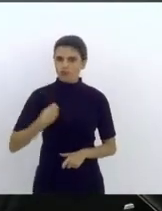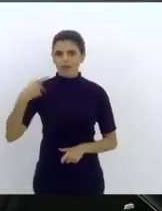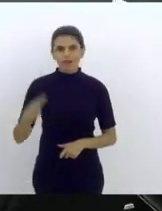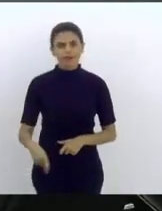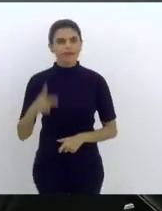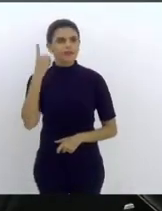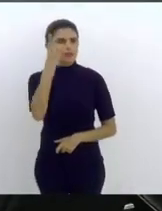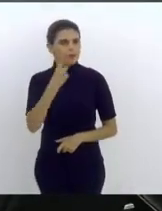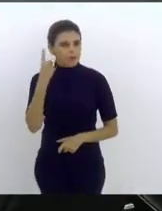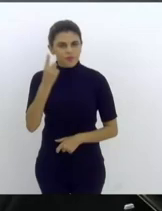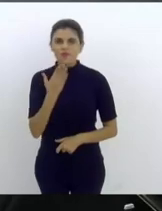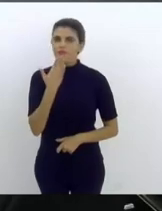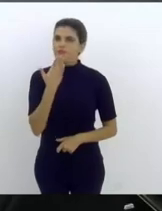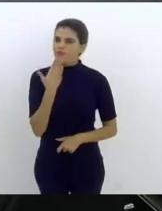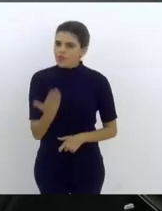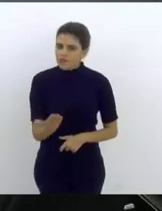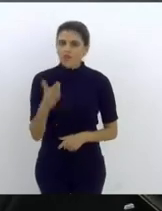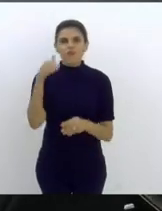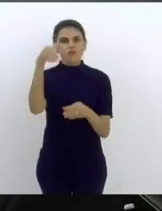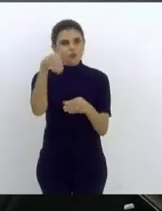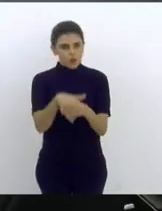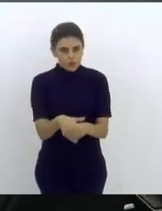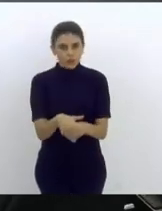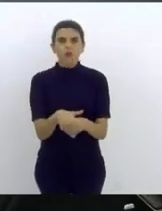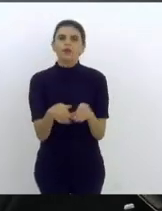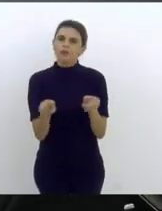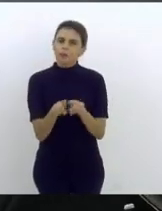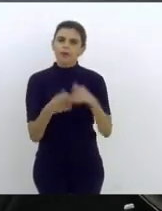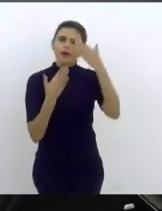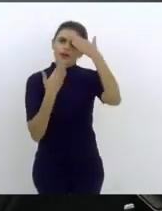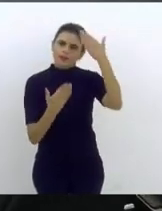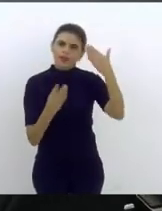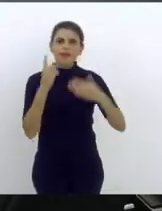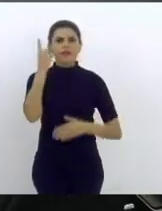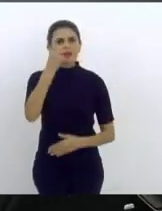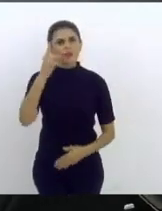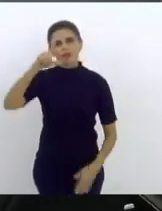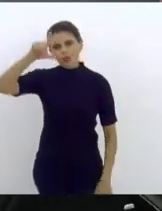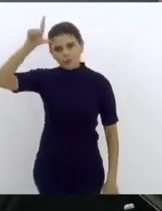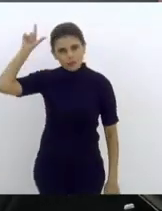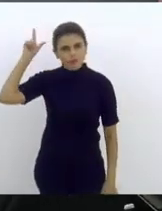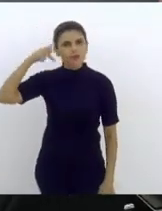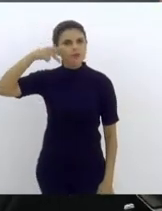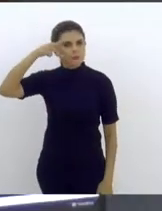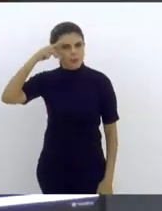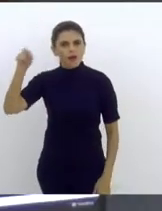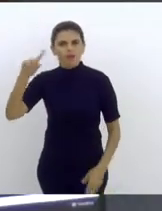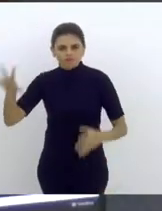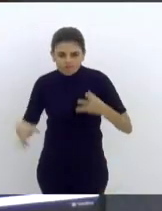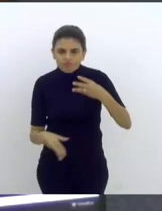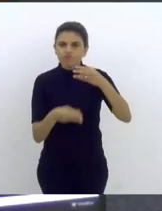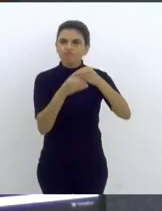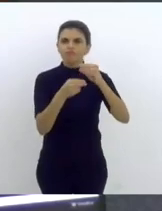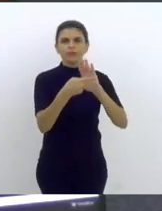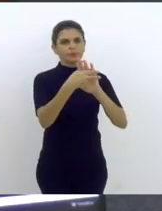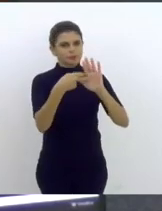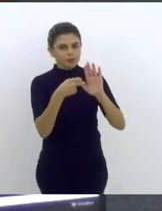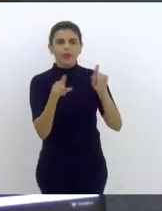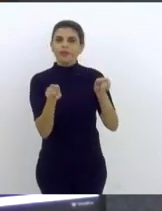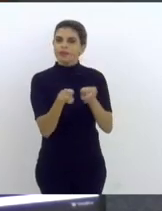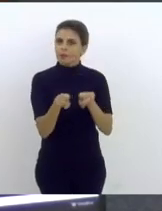votaram favoravelmente ao nosso projeto agradecer o Deputado Luiz Paulo que apresentou sua emenda